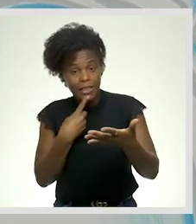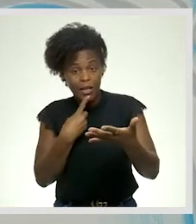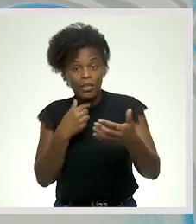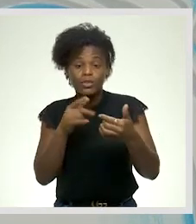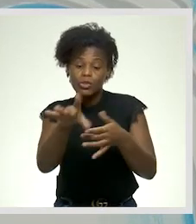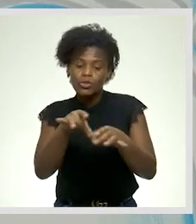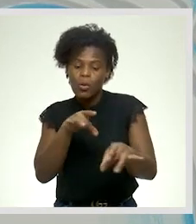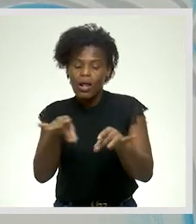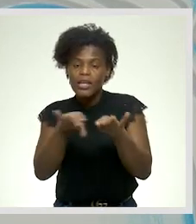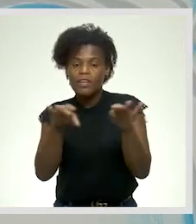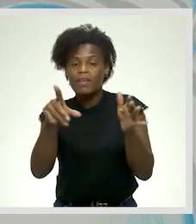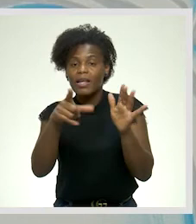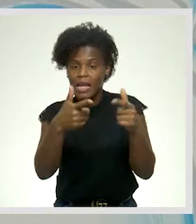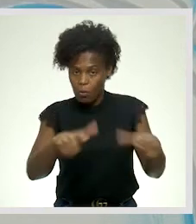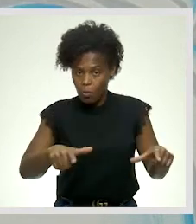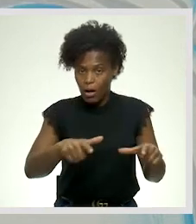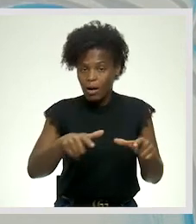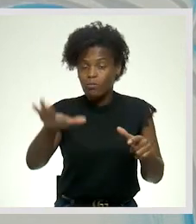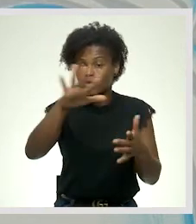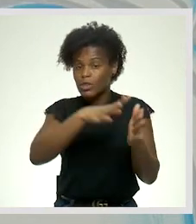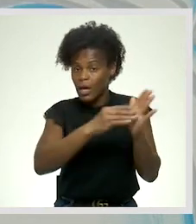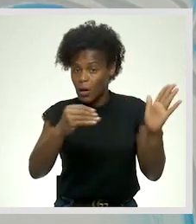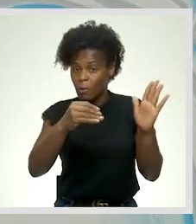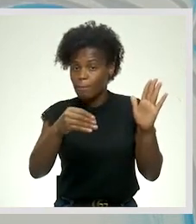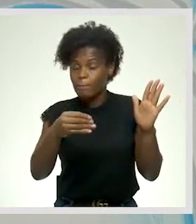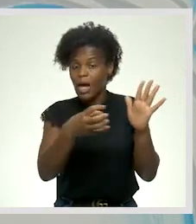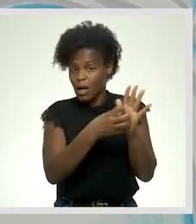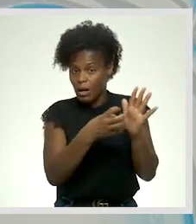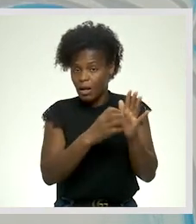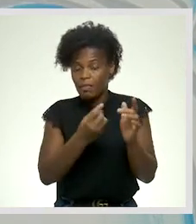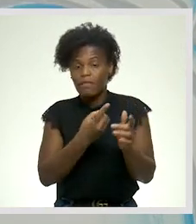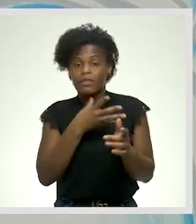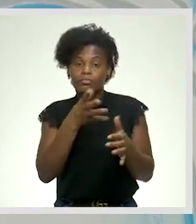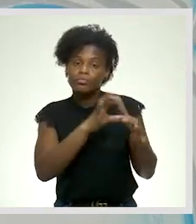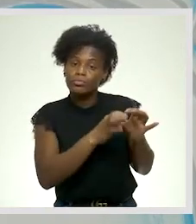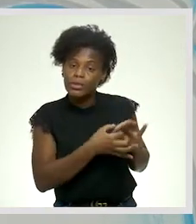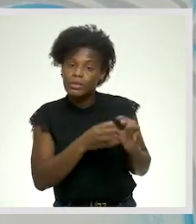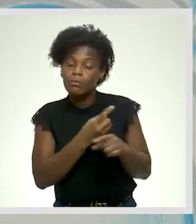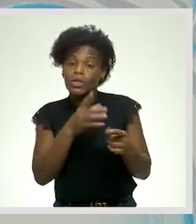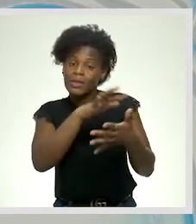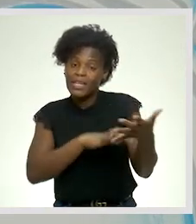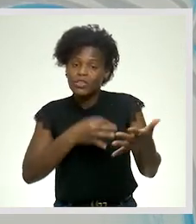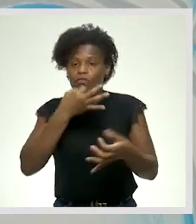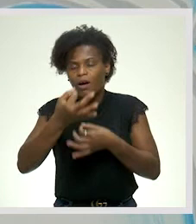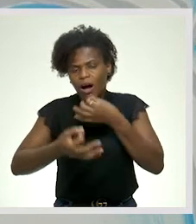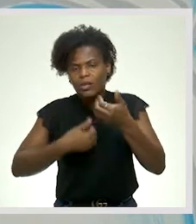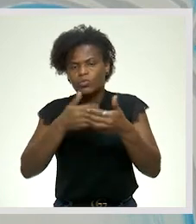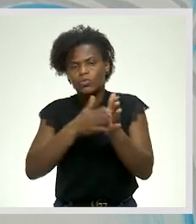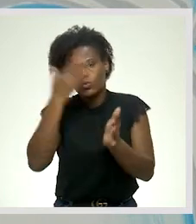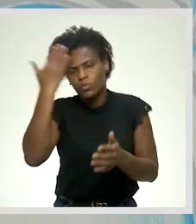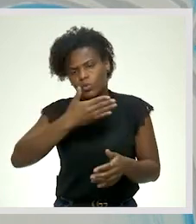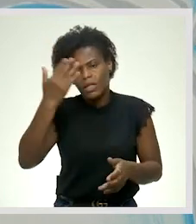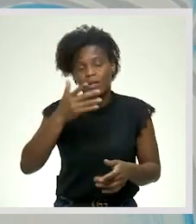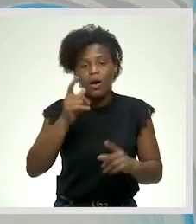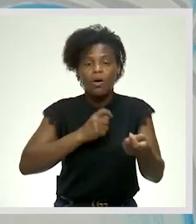modelo, padrão, que é designado também de corrente, porque é um texto que se fala todos os dias nos órgãos de comunicação